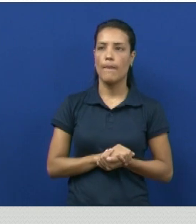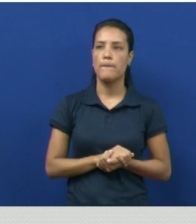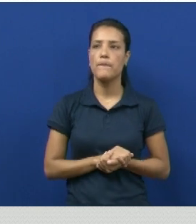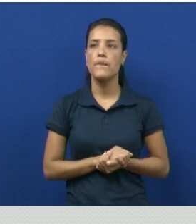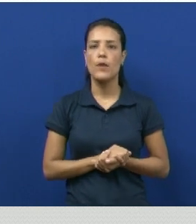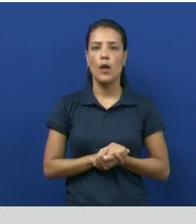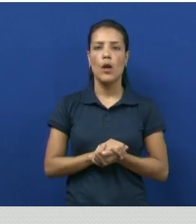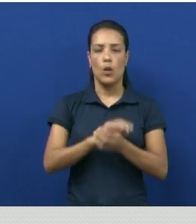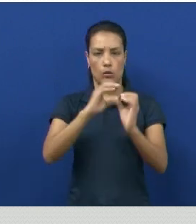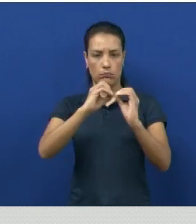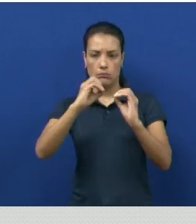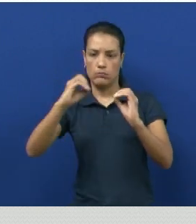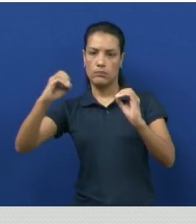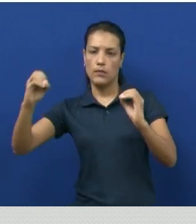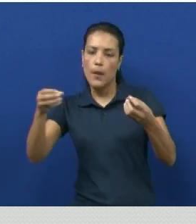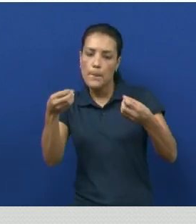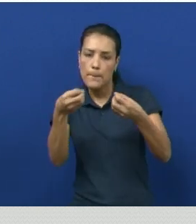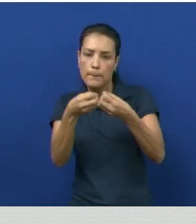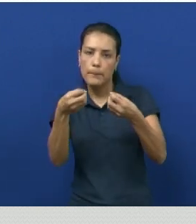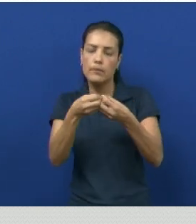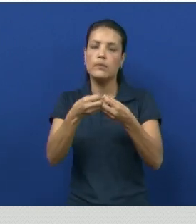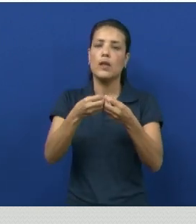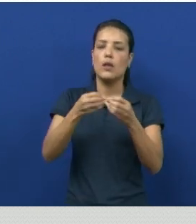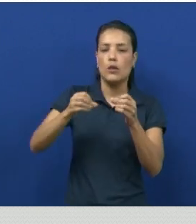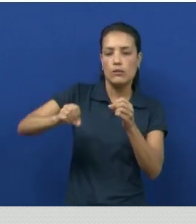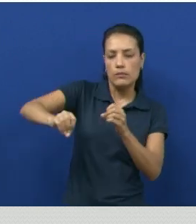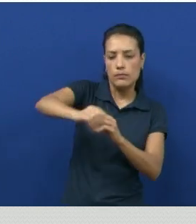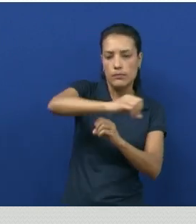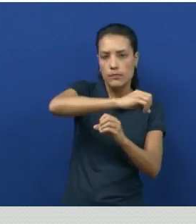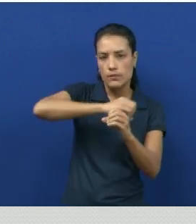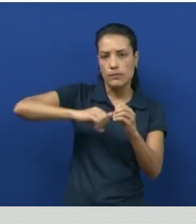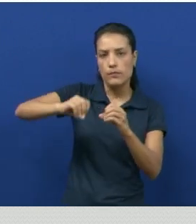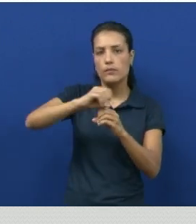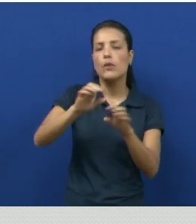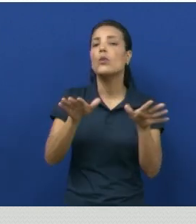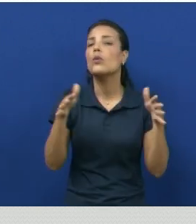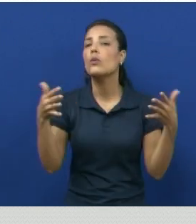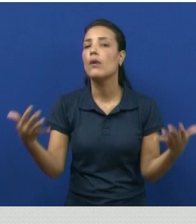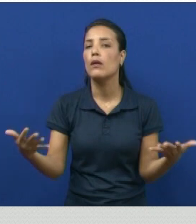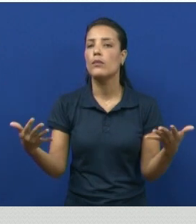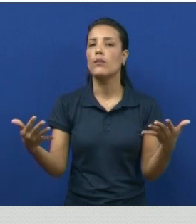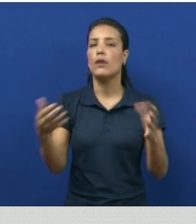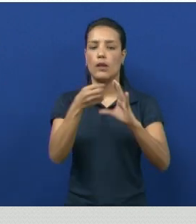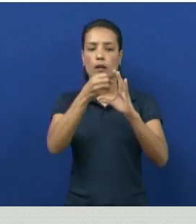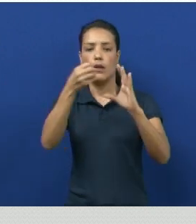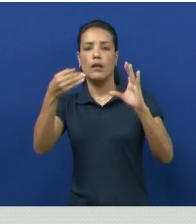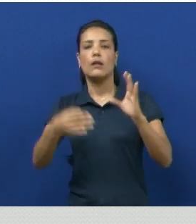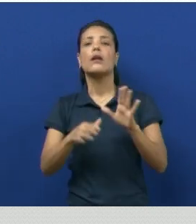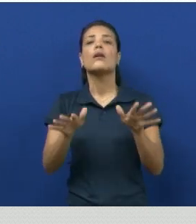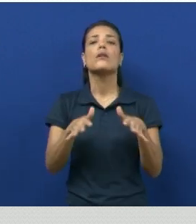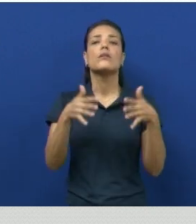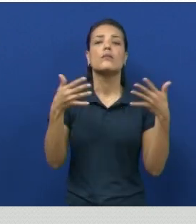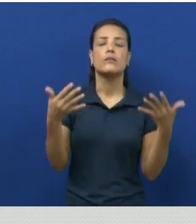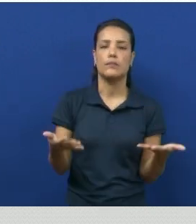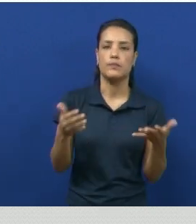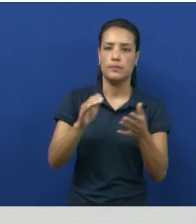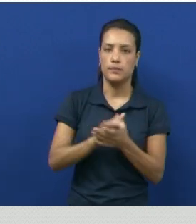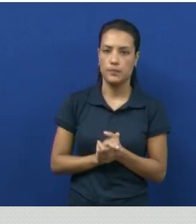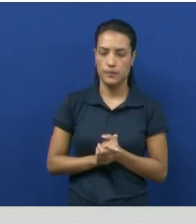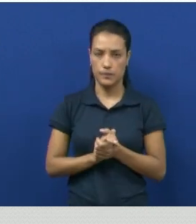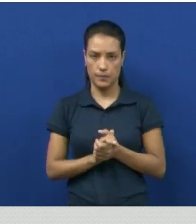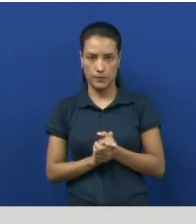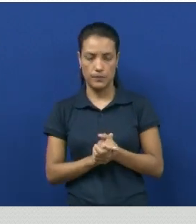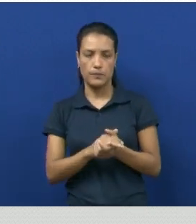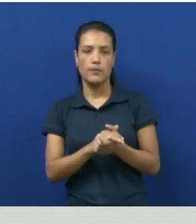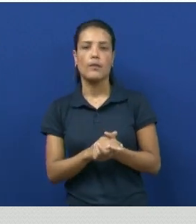os planetas que fazem parte do Sistema Solar e como que eu posso classificá-los? Então, como eu disse para vocês, uma classificação básica é